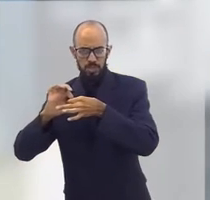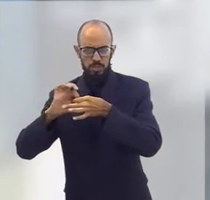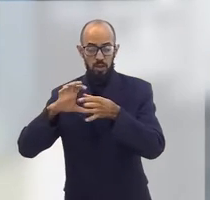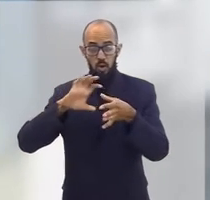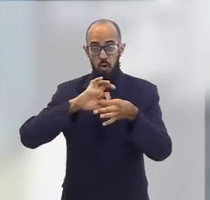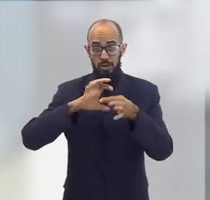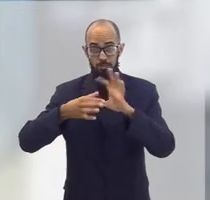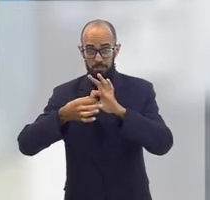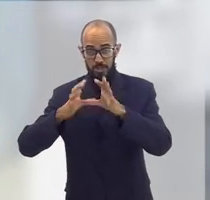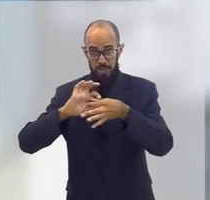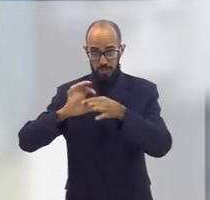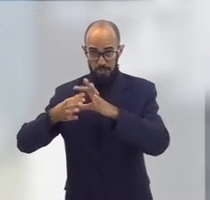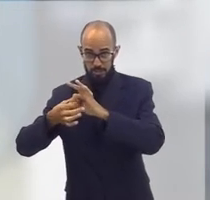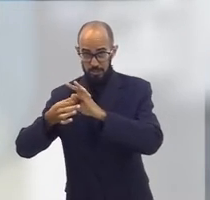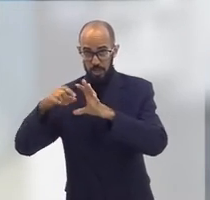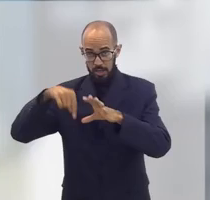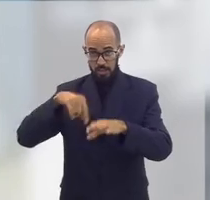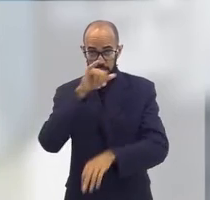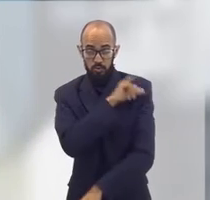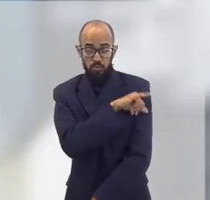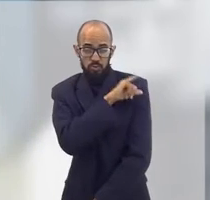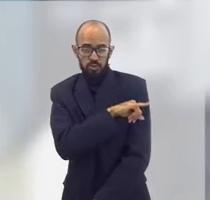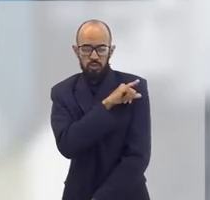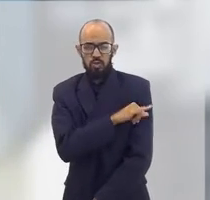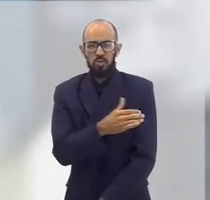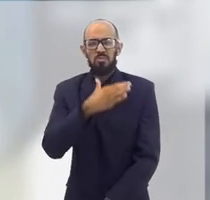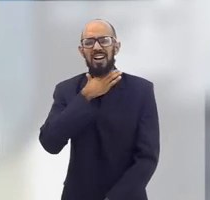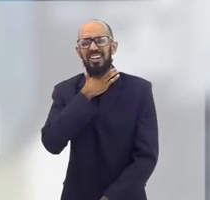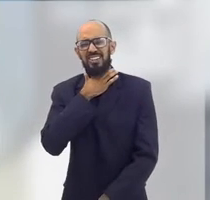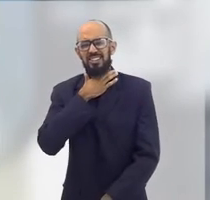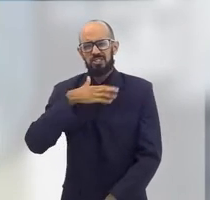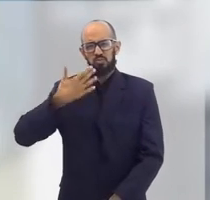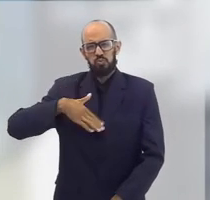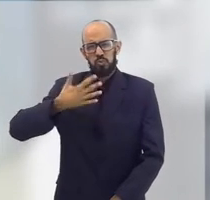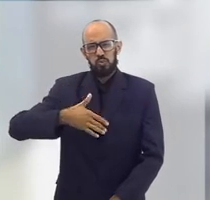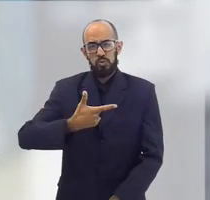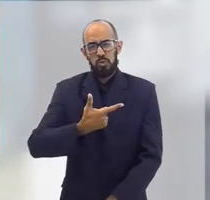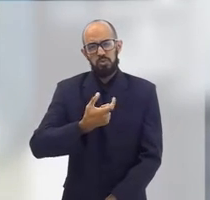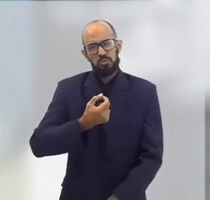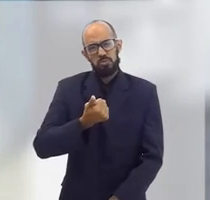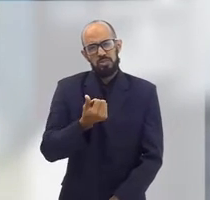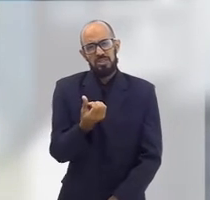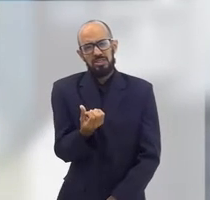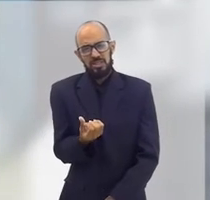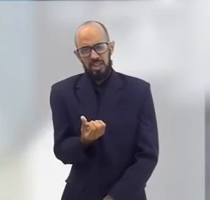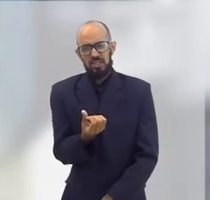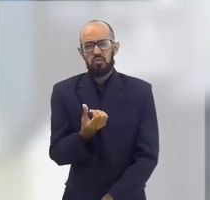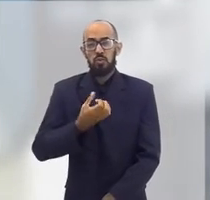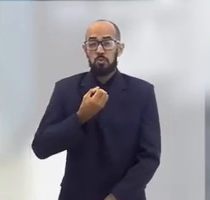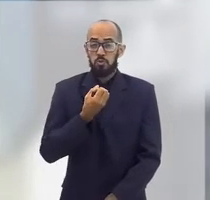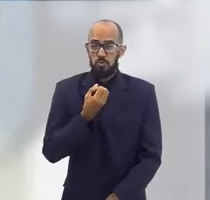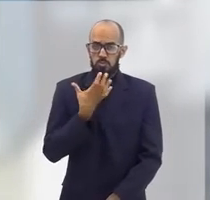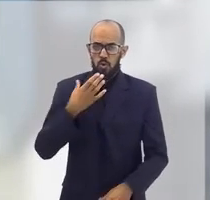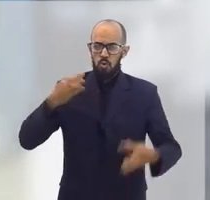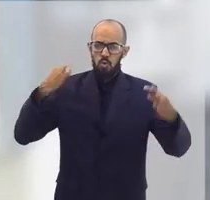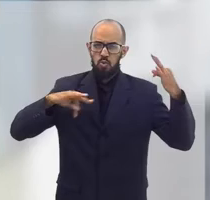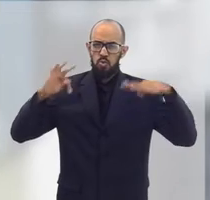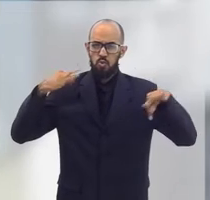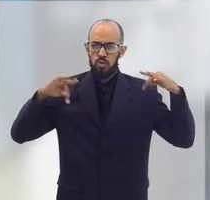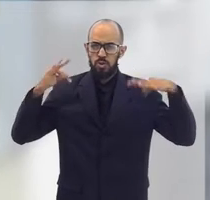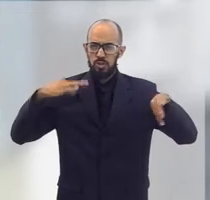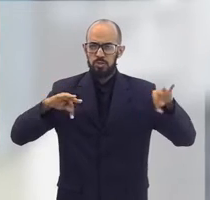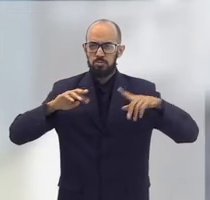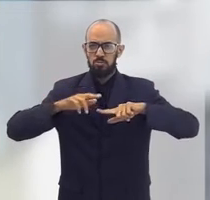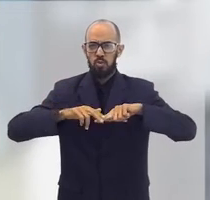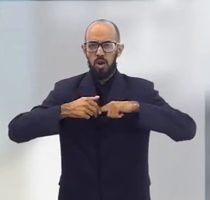Olimpíadas, aqui no estado do Rio, sobretudo, já com uma crise aguda. 2016 foi um ano espetacular para o setor, muito